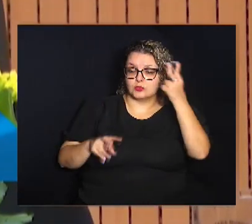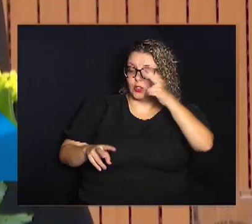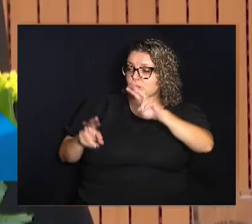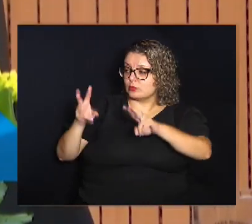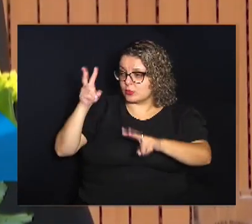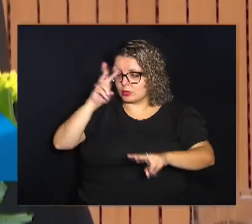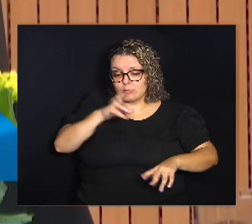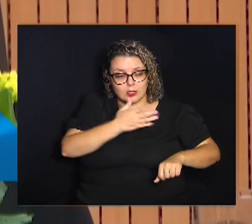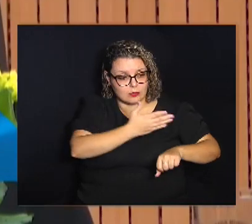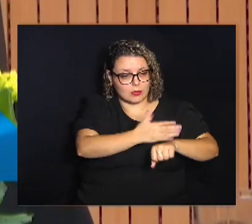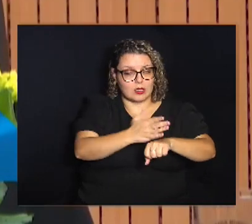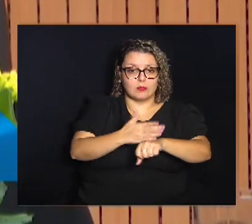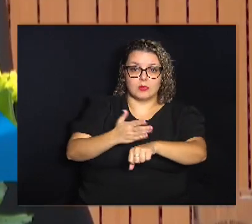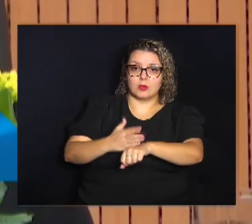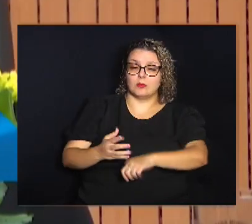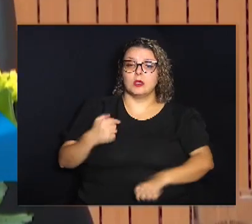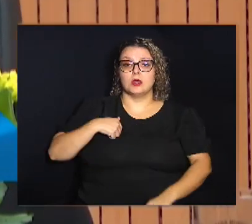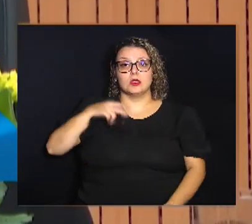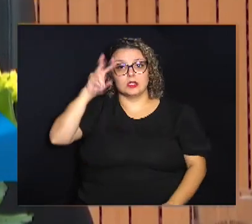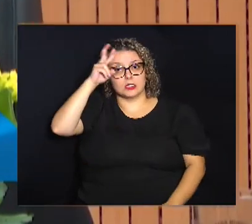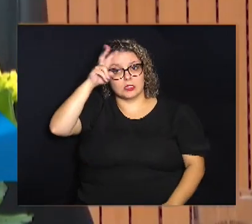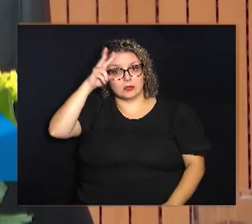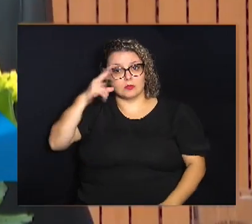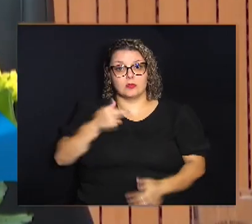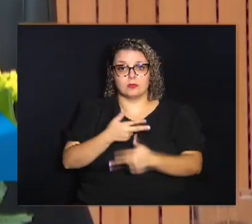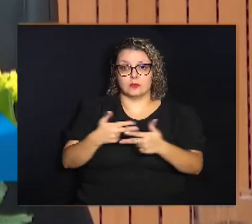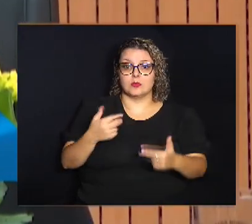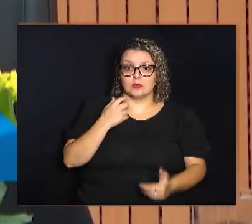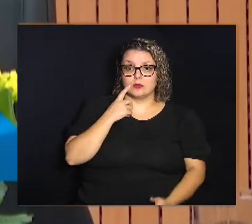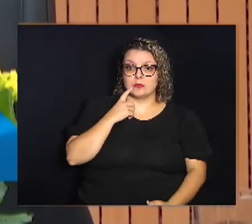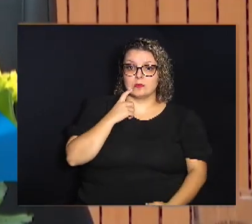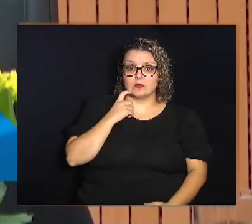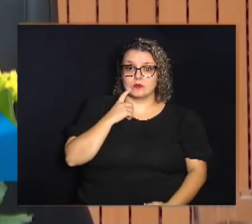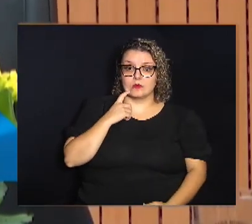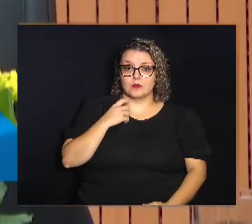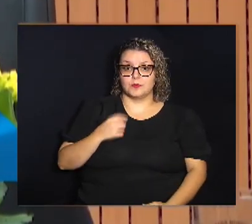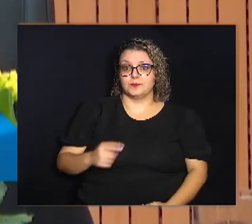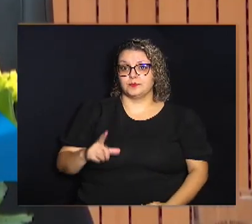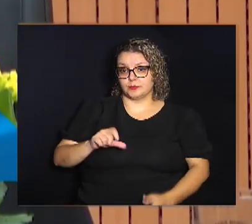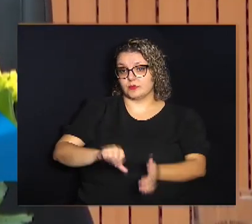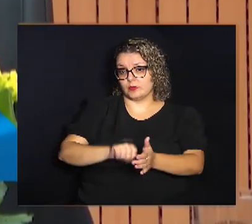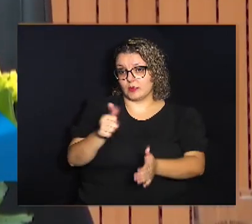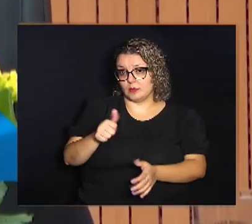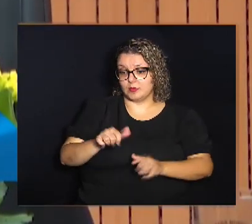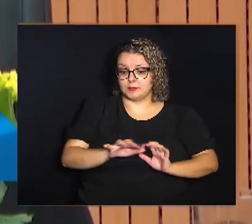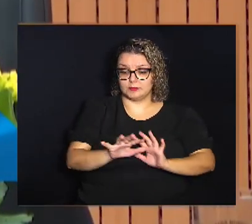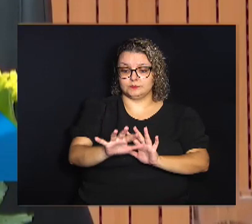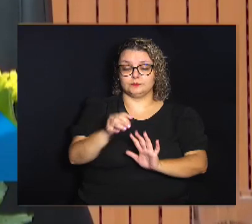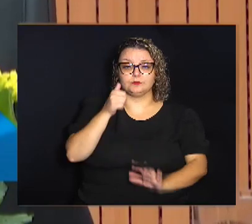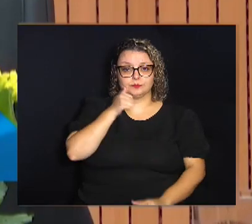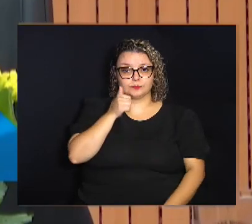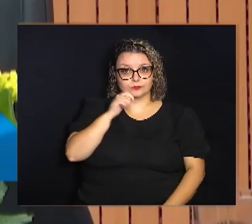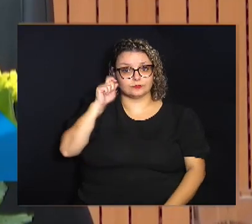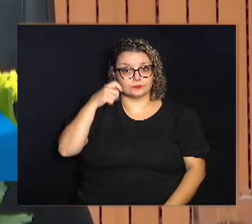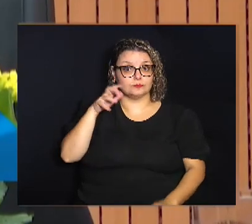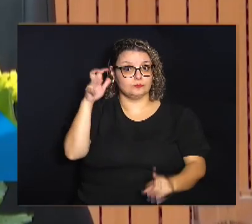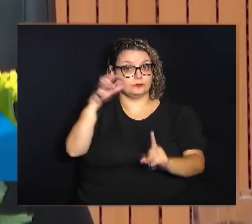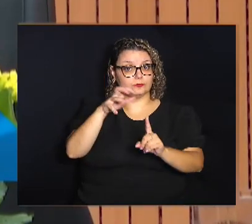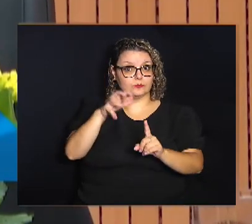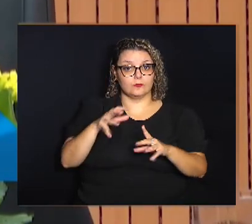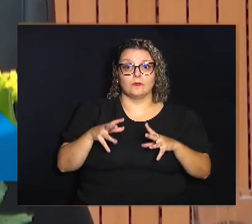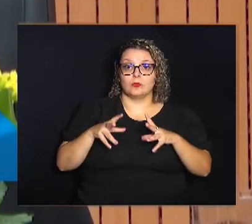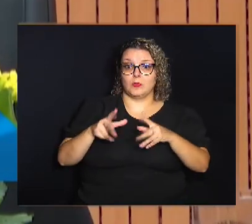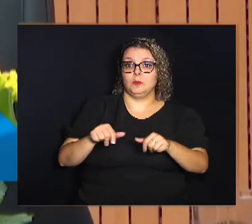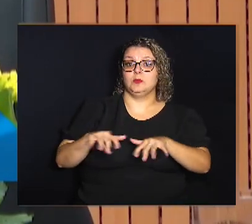práticas, enfim, e me lembro que foi uma coisa bem... A existência da primeira Marcha das Mulheres Negras foi muito impactante para todos